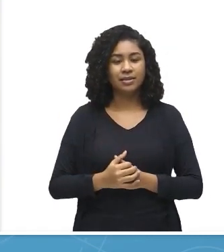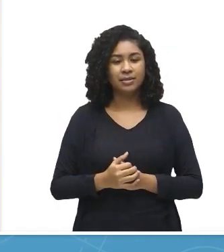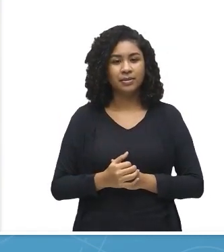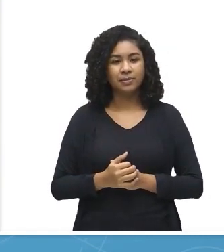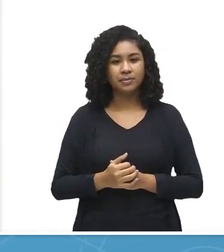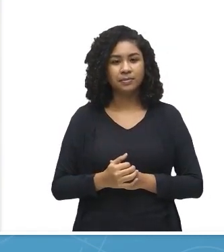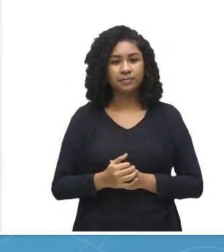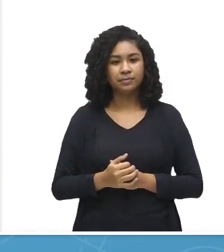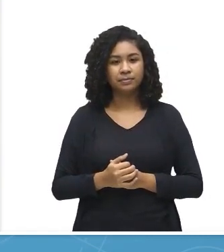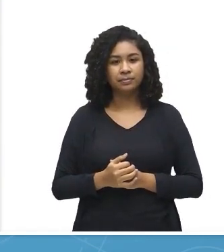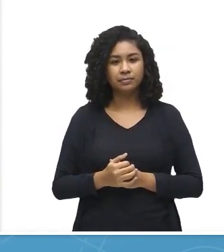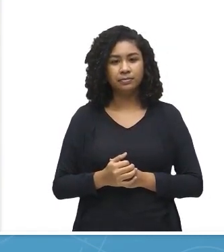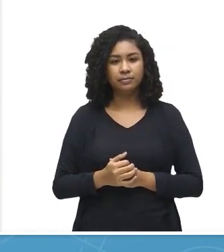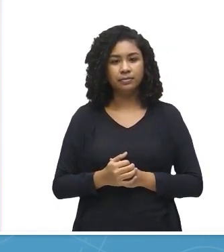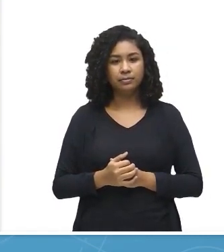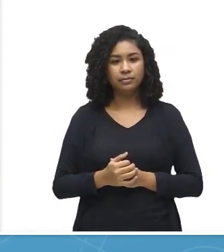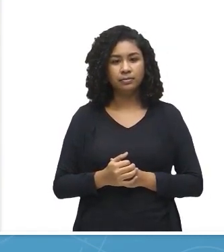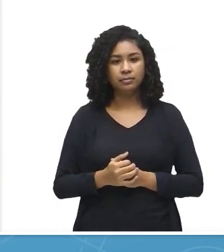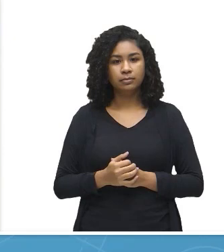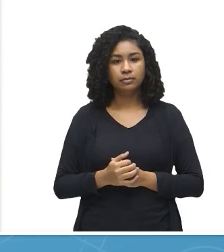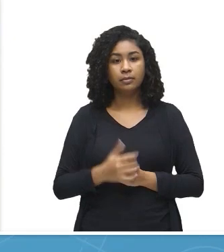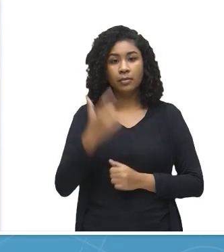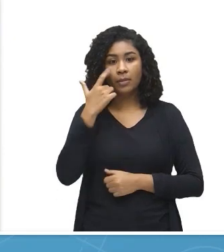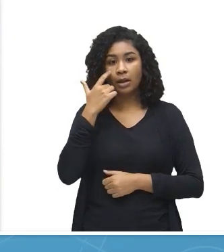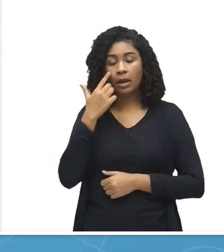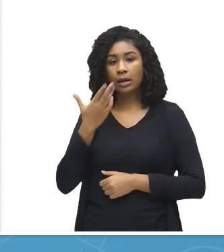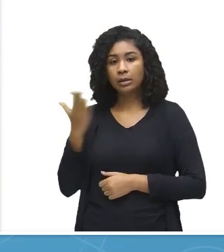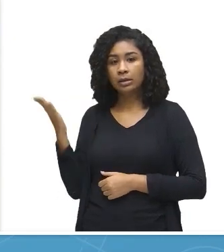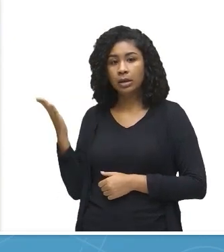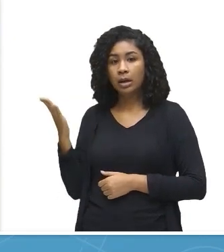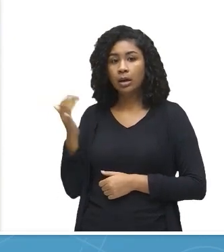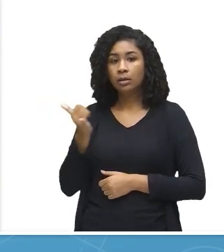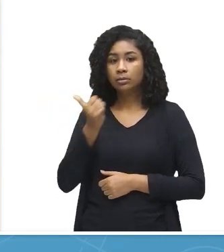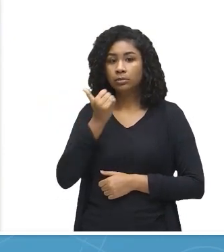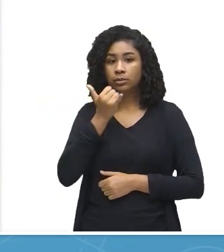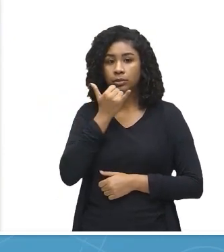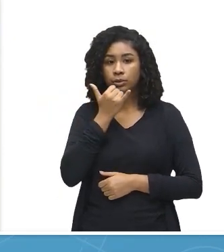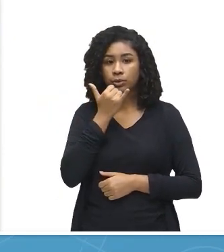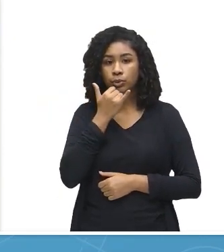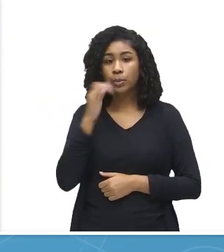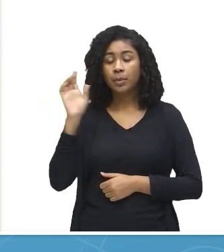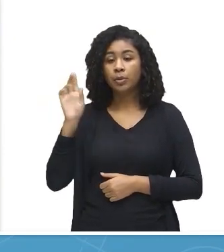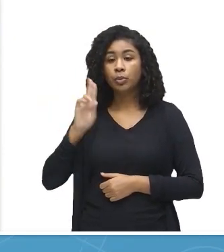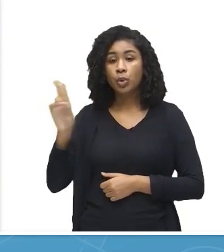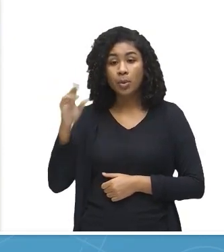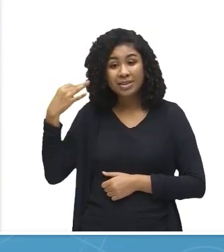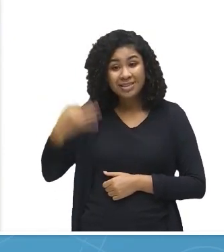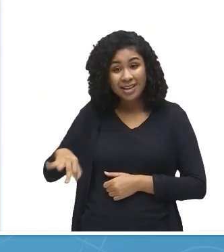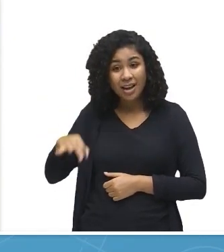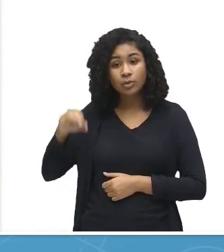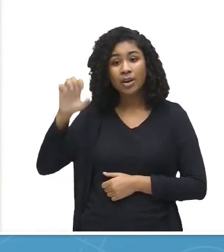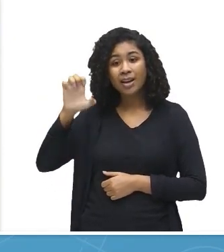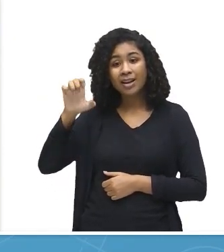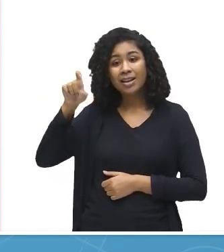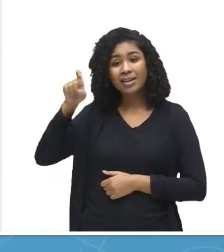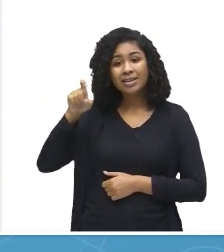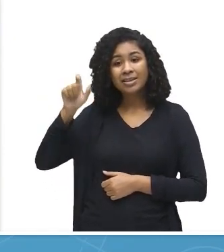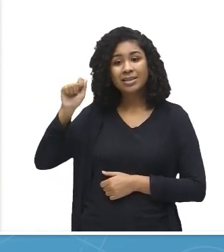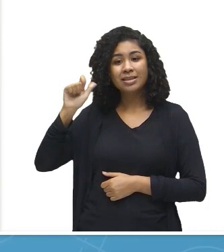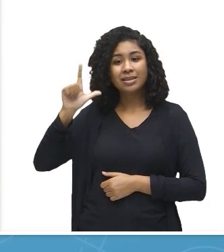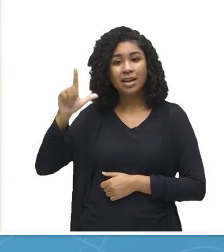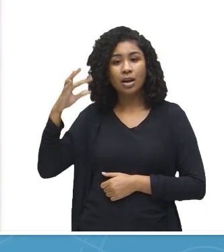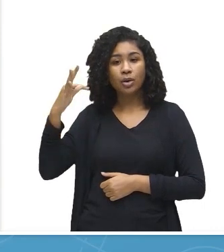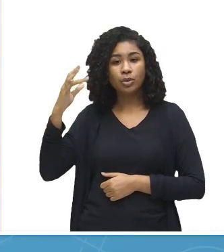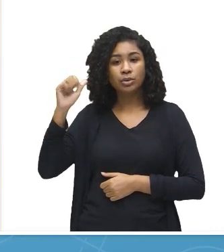a gente está falando de samba do partido alto? Não, aqui ele quer dizer que é samba exaltação, tá? Então, ele canta essas